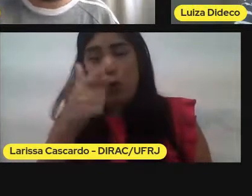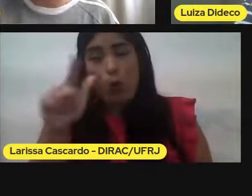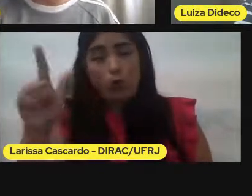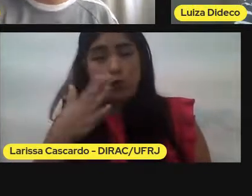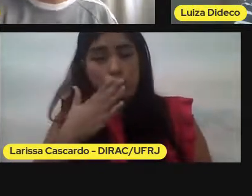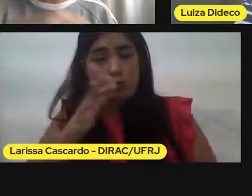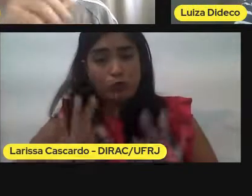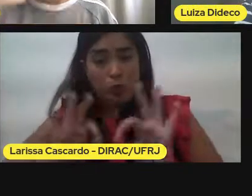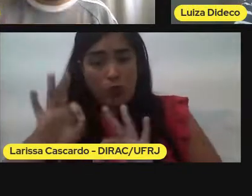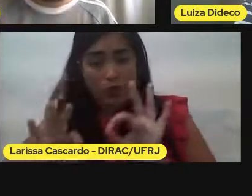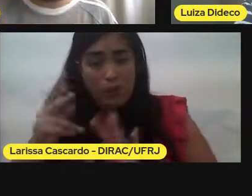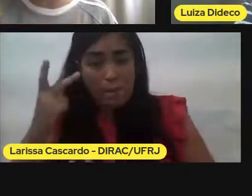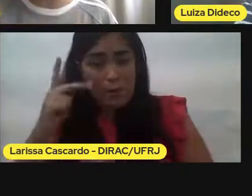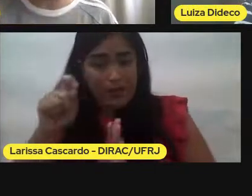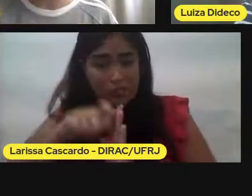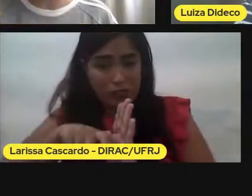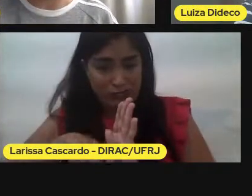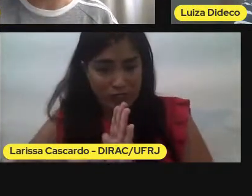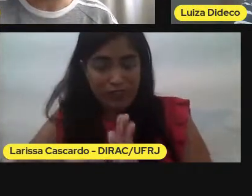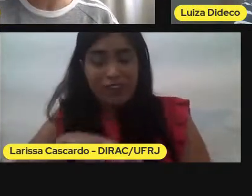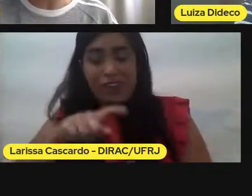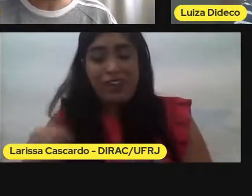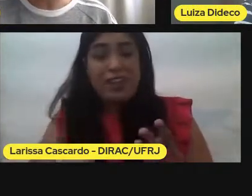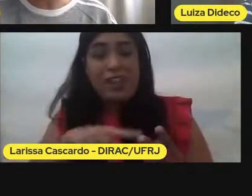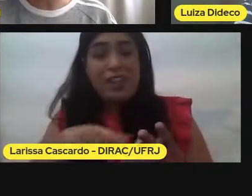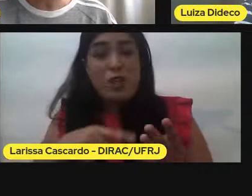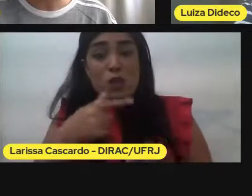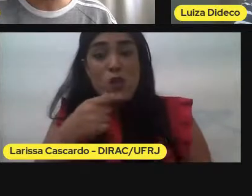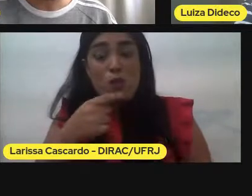o colombiano uma quarta maneira de organizar.